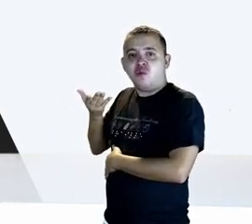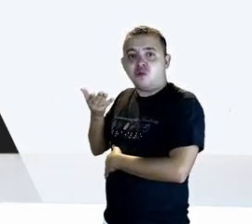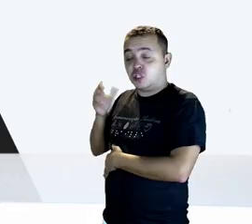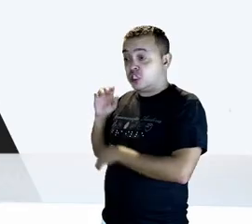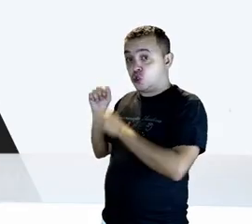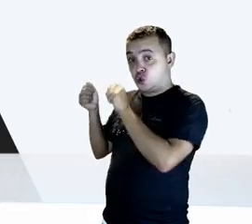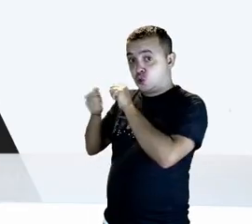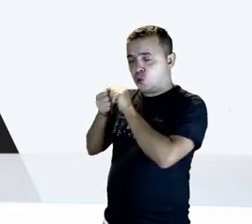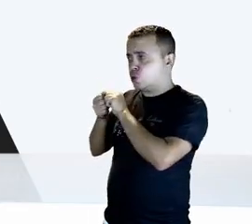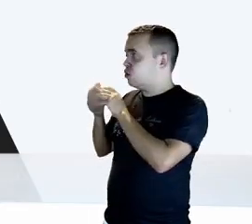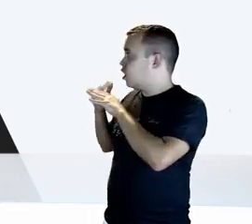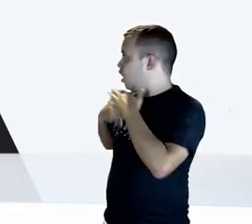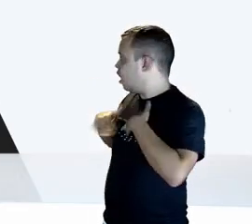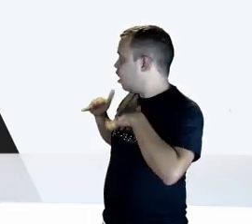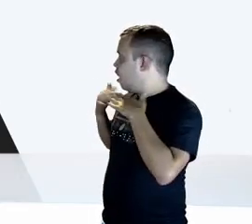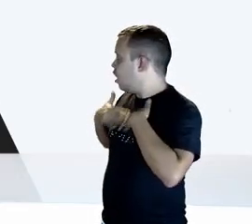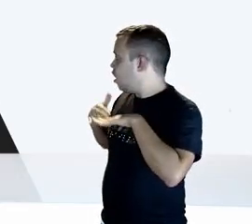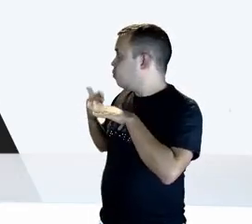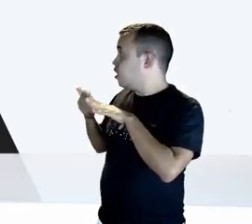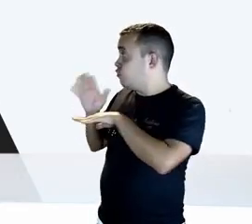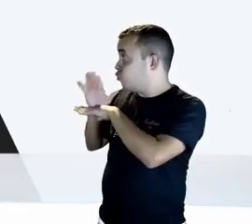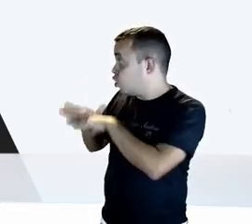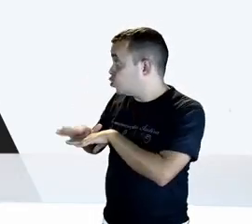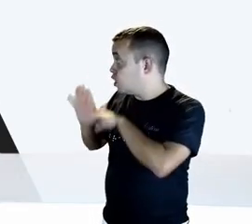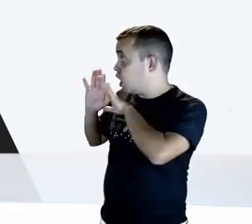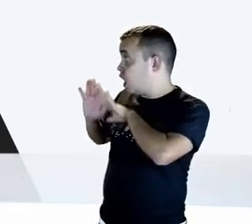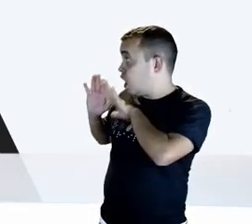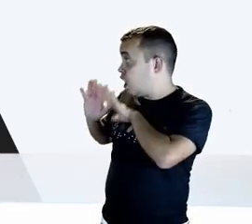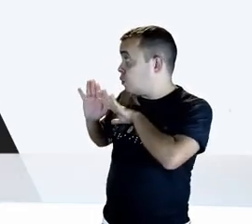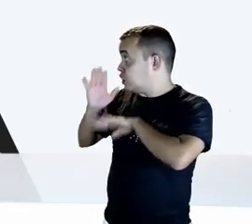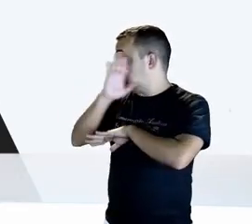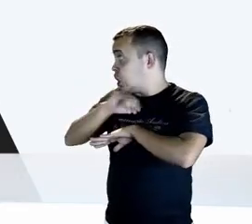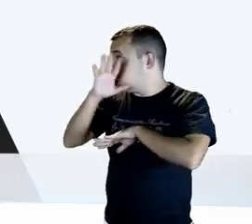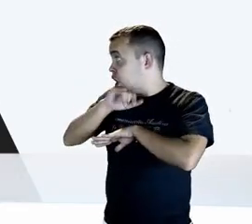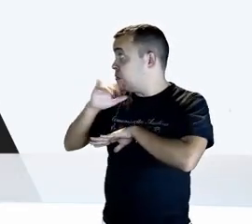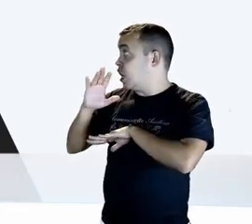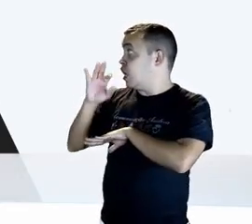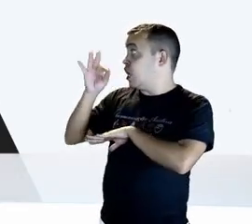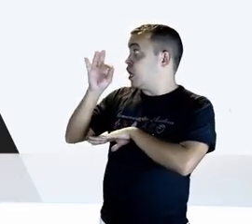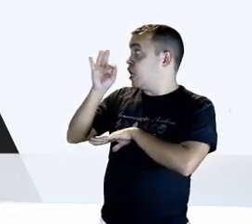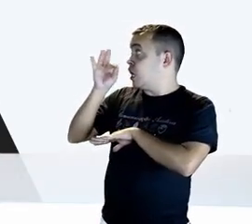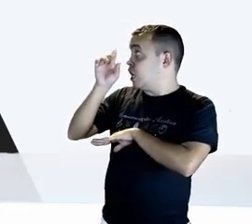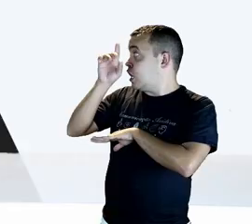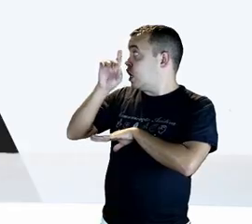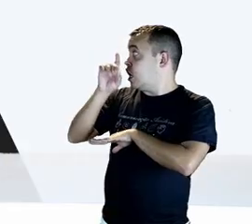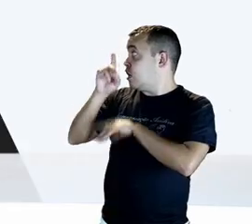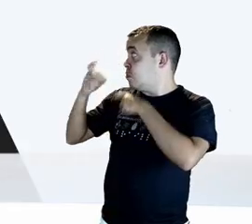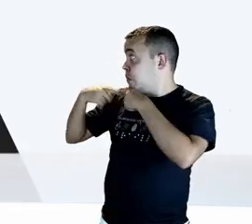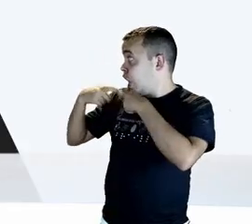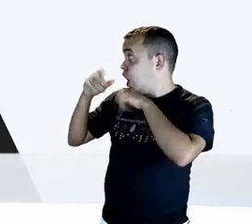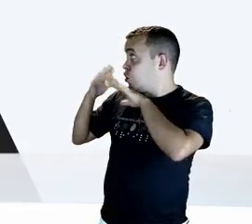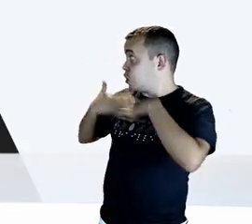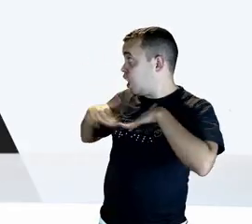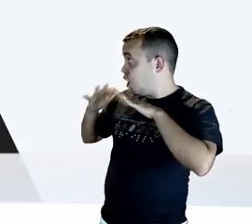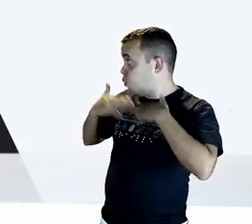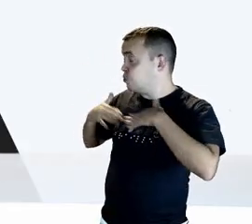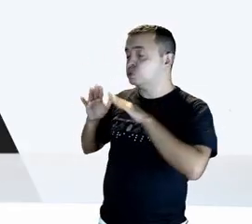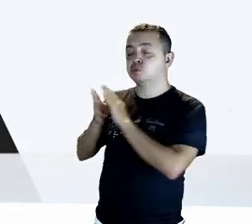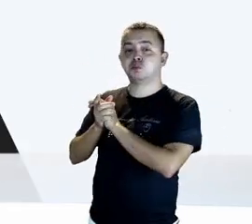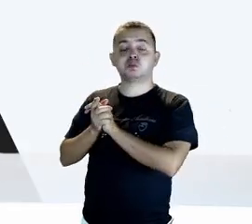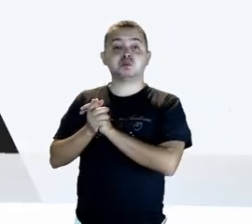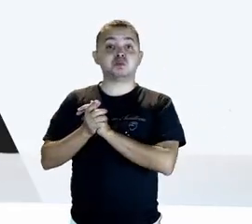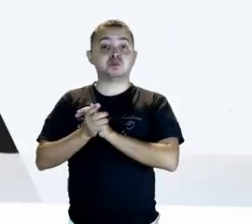e esclarecer que providências estão sendo tomadas. Os elementos que constituem